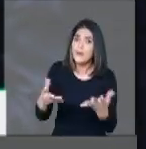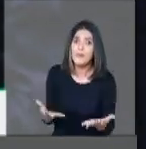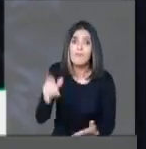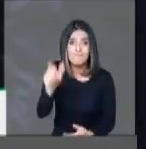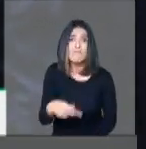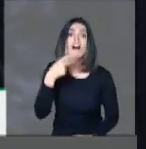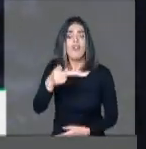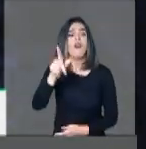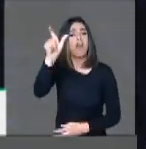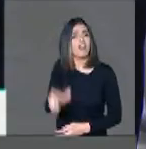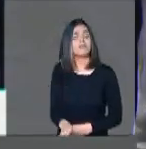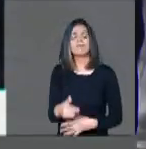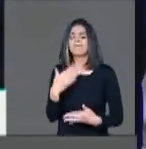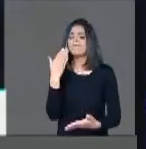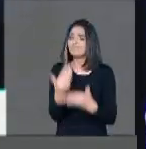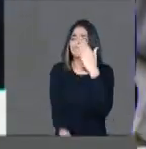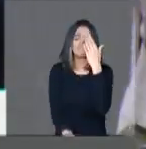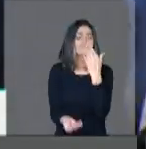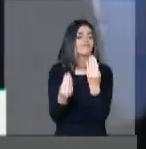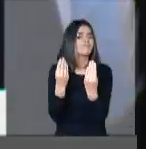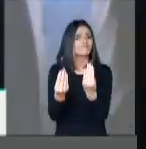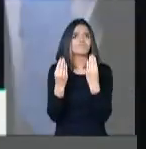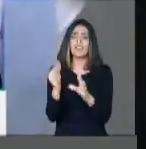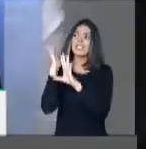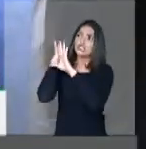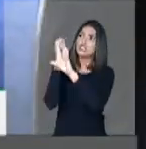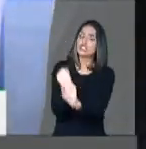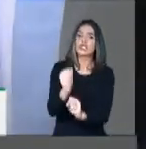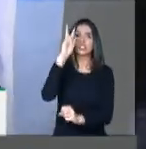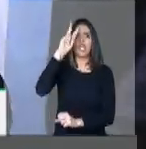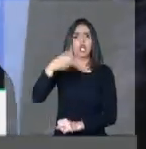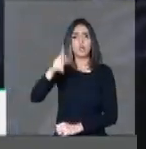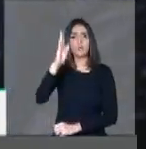um atraso sem precedentes na história. O pessoal está em obstrução nesse momento.